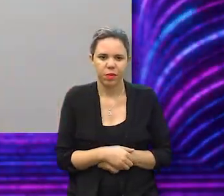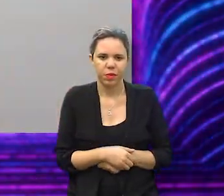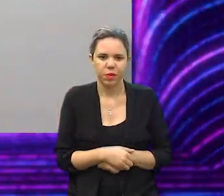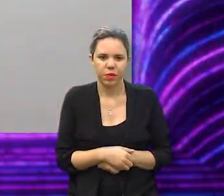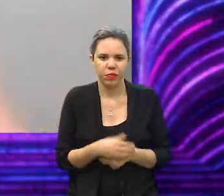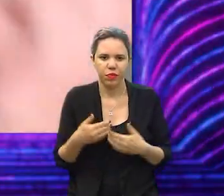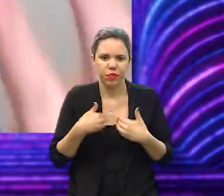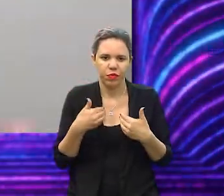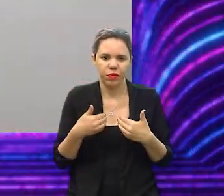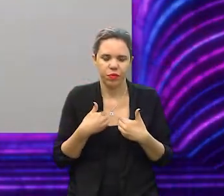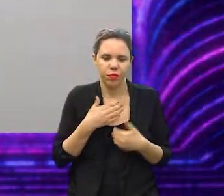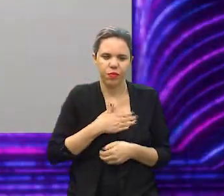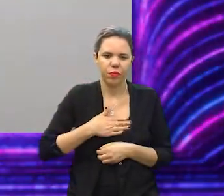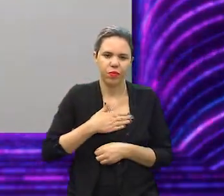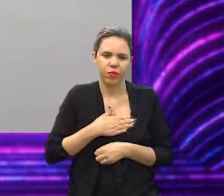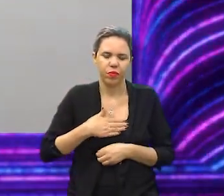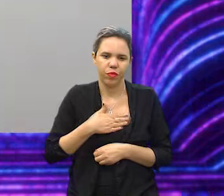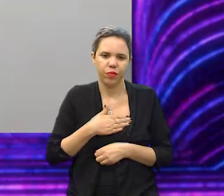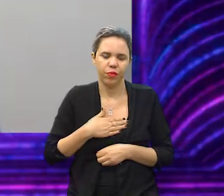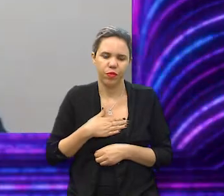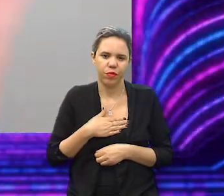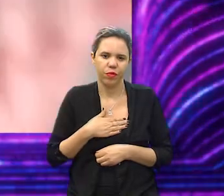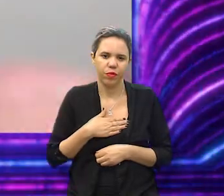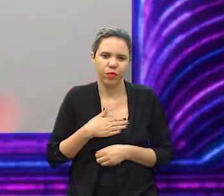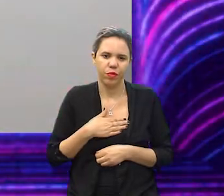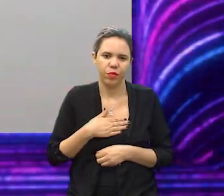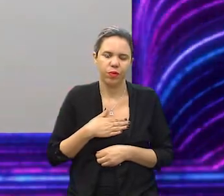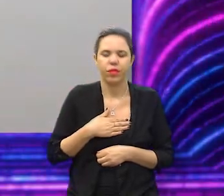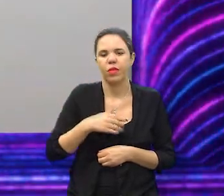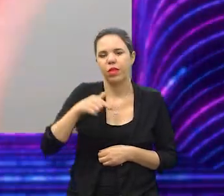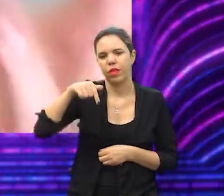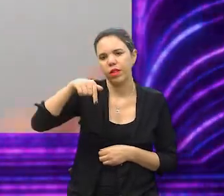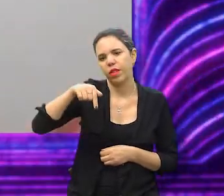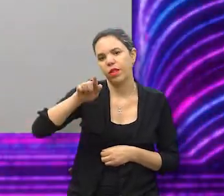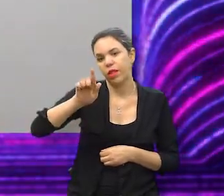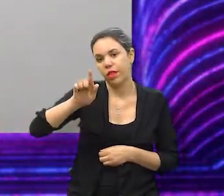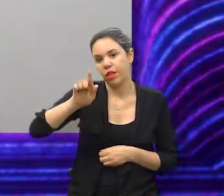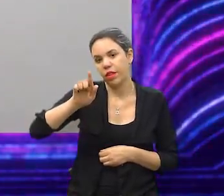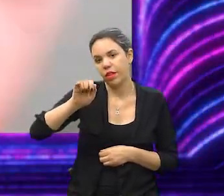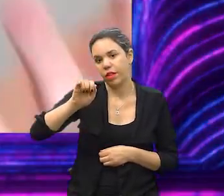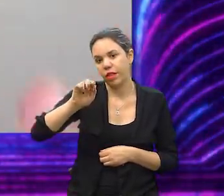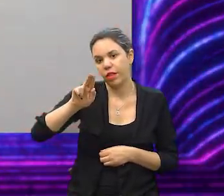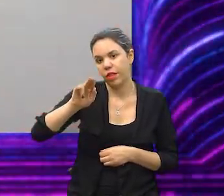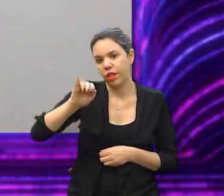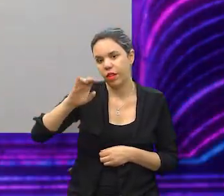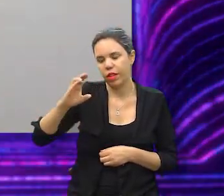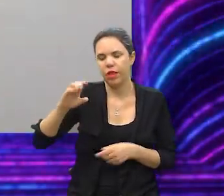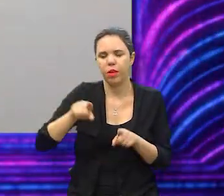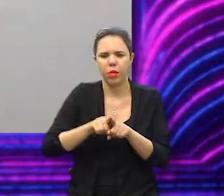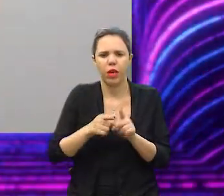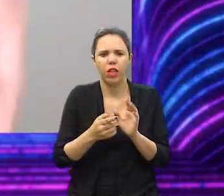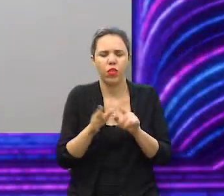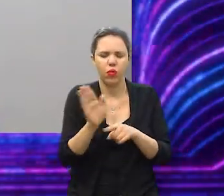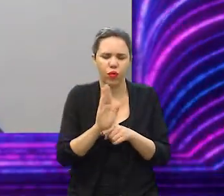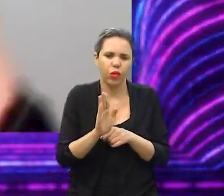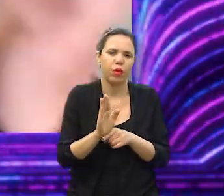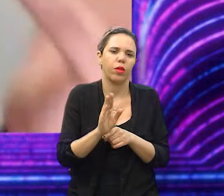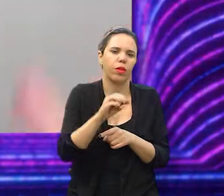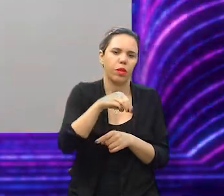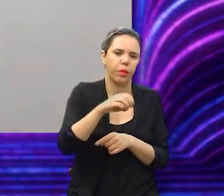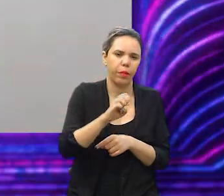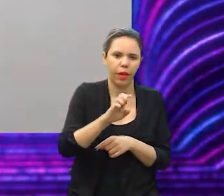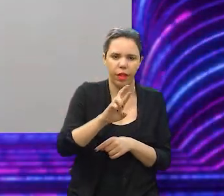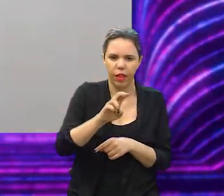se empolgaram, eles gostam também desse universo geek. Eu acho que os filmes da Marvel, os filmes da DC Comics vieram